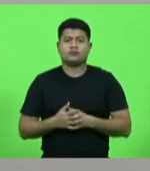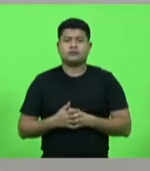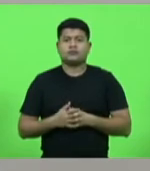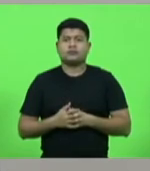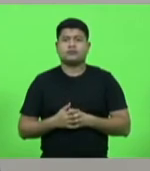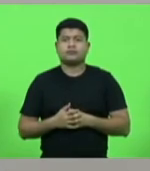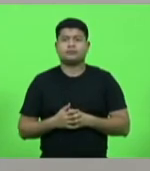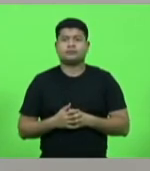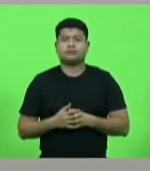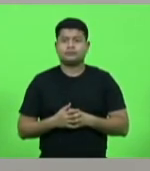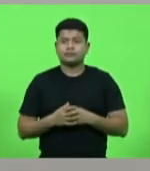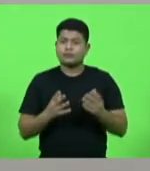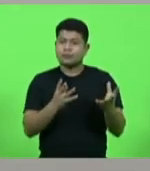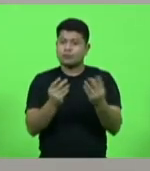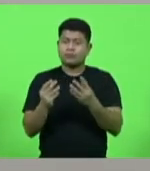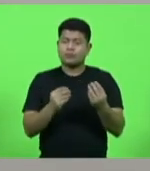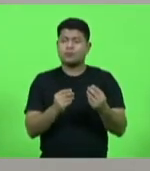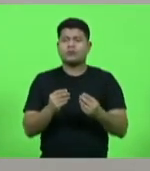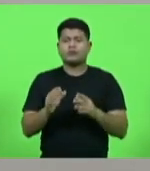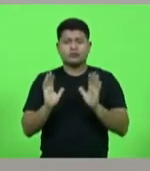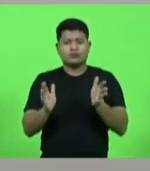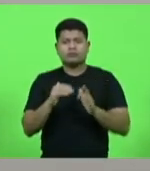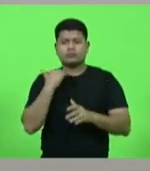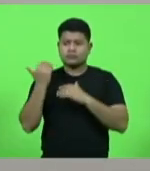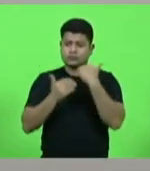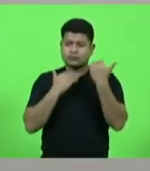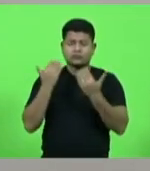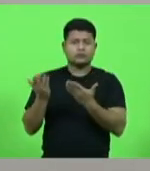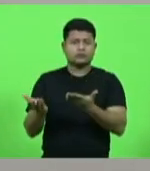São muitas vidas perdidas.